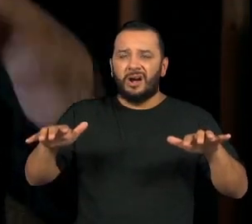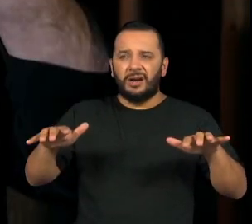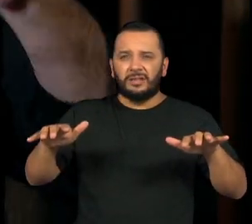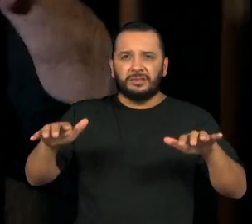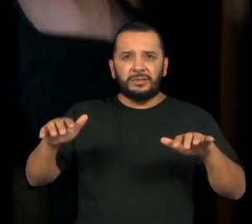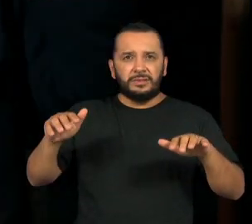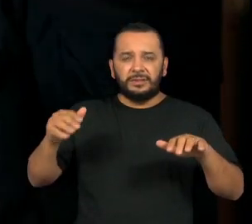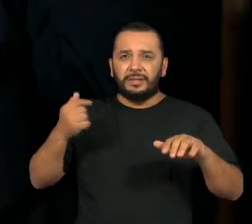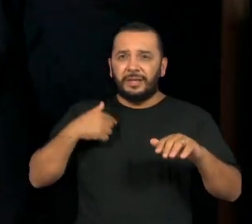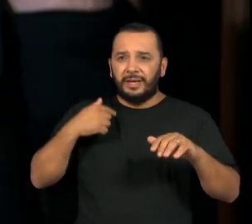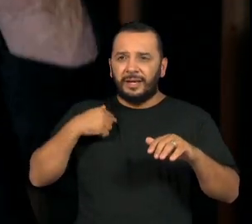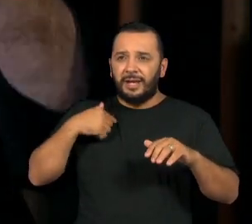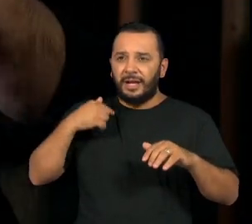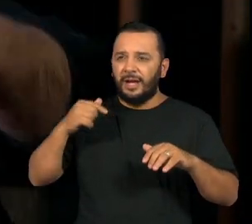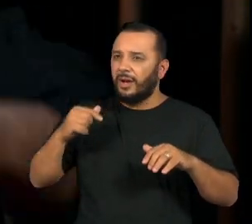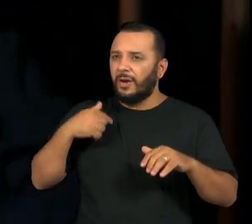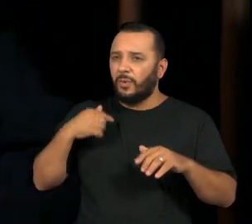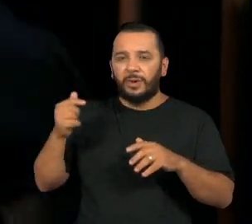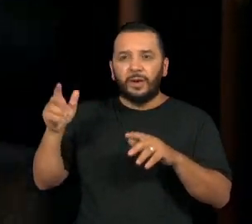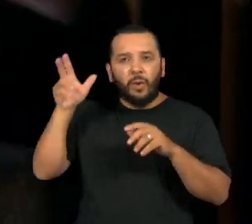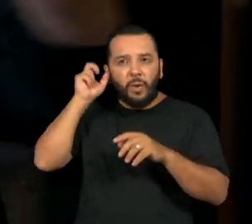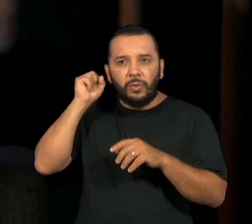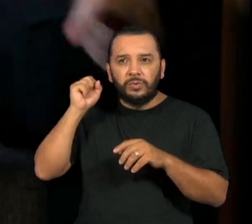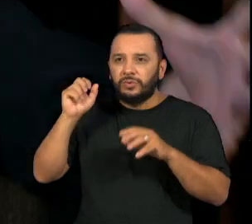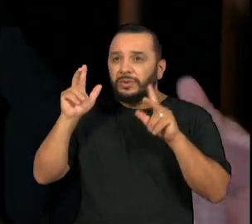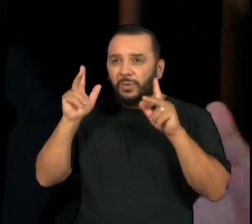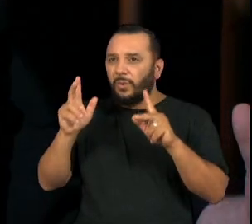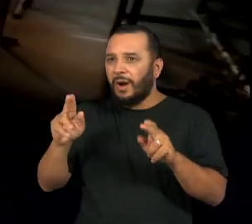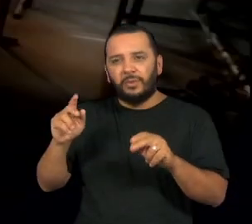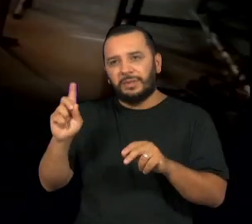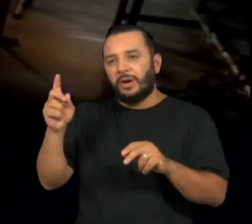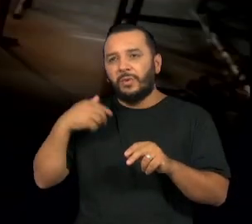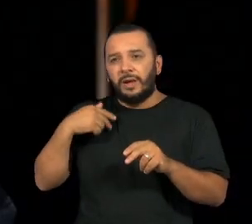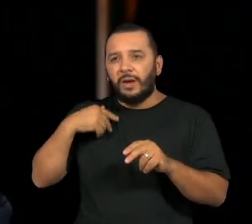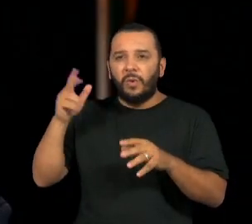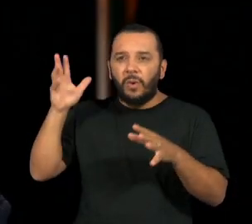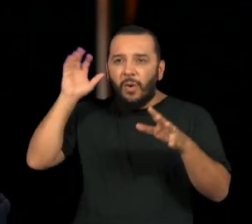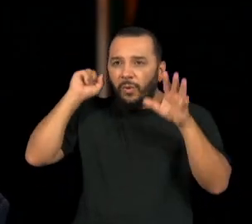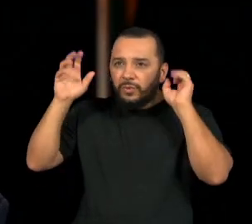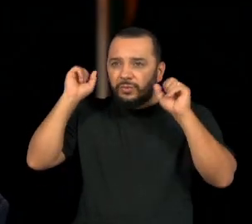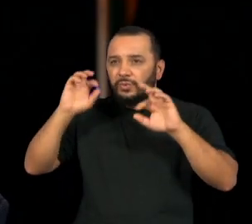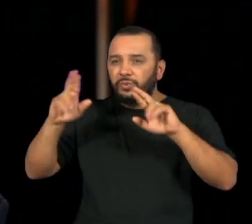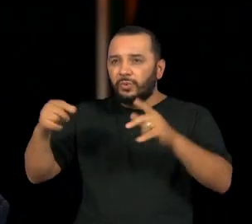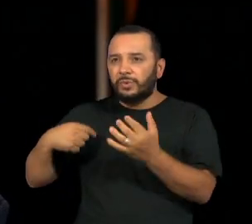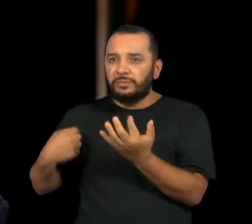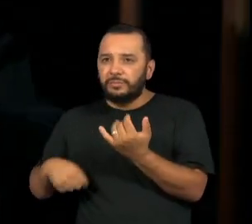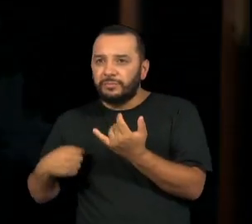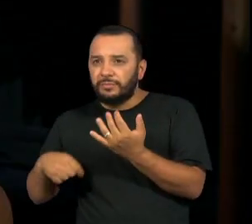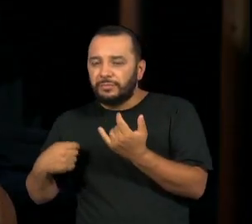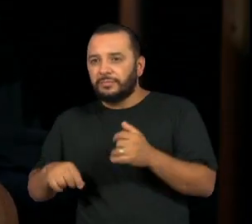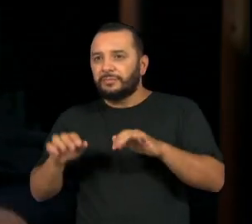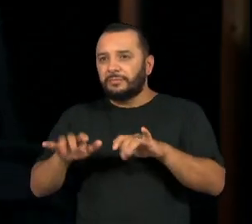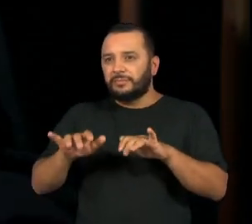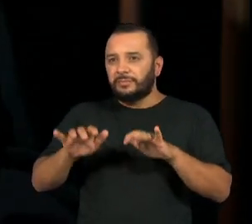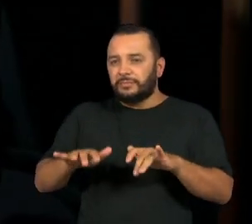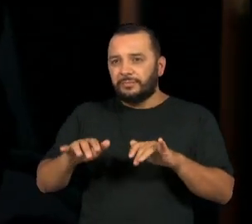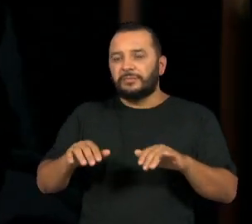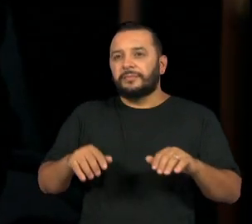eu não escuto o acorde. Eu escuto tudo separado. E o que isso causa em você? Olha, algumas coisas, né?